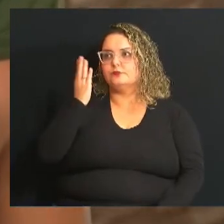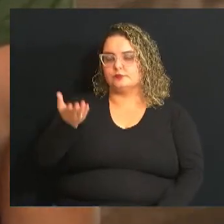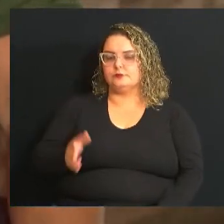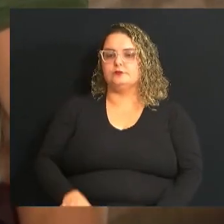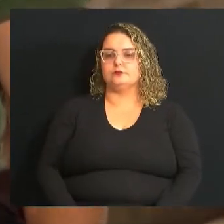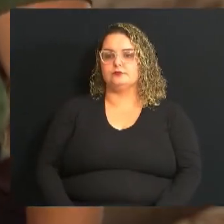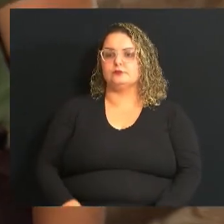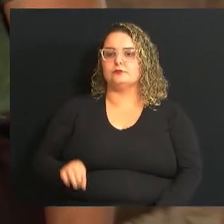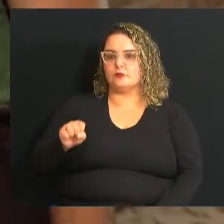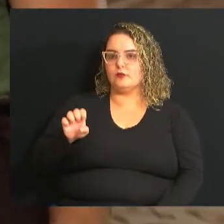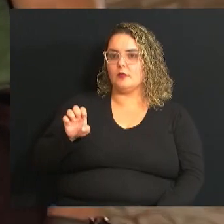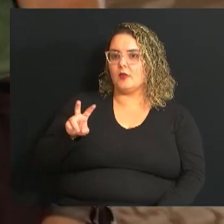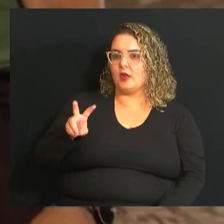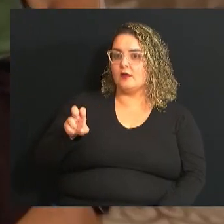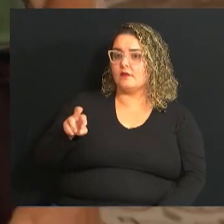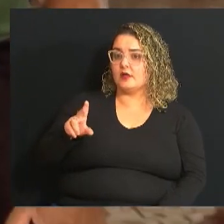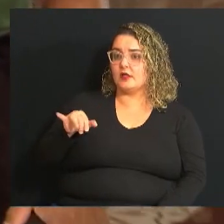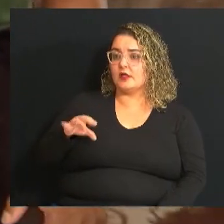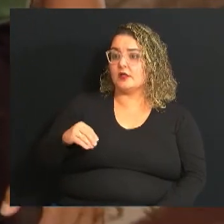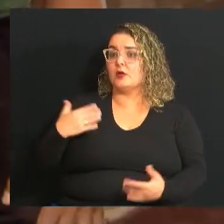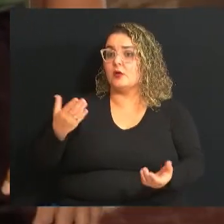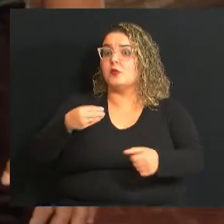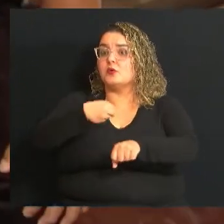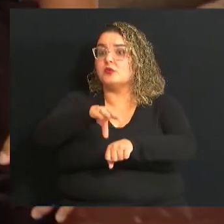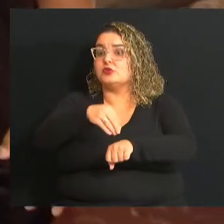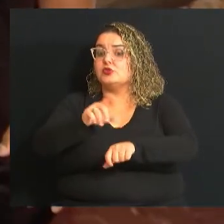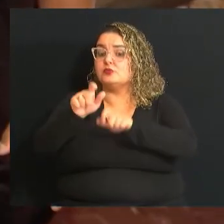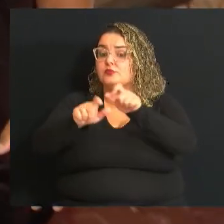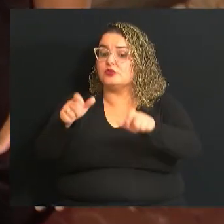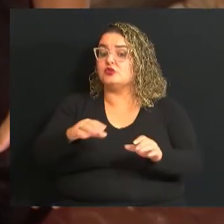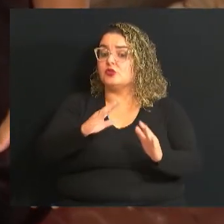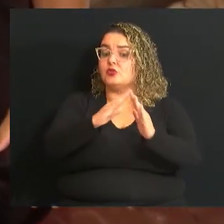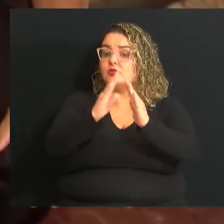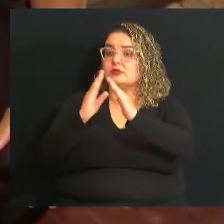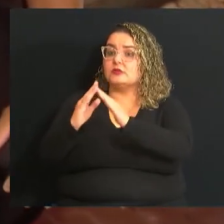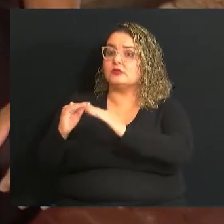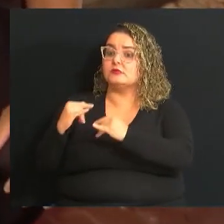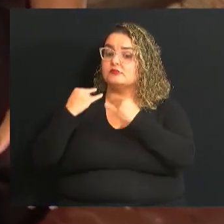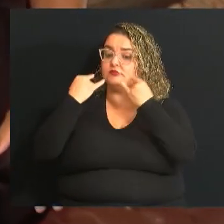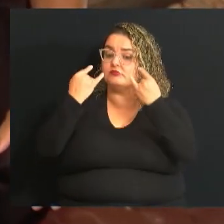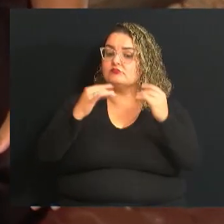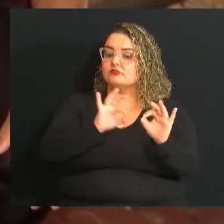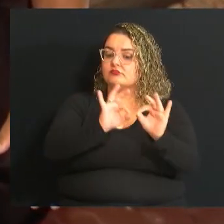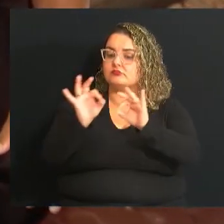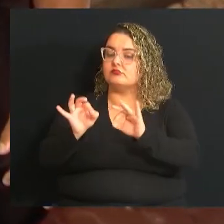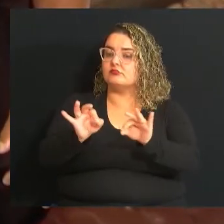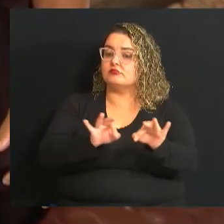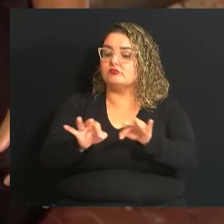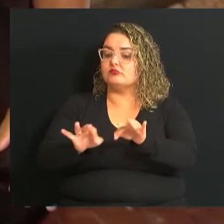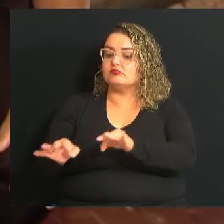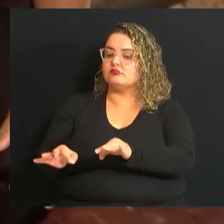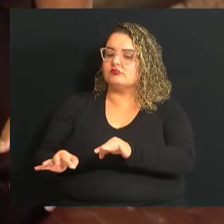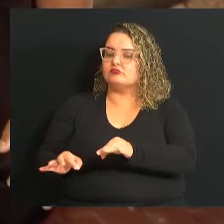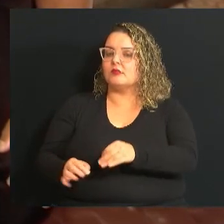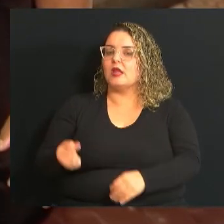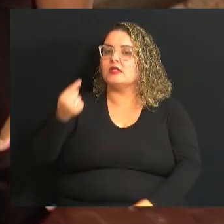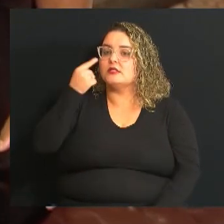uma passagem, por exemplo, de avião, tem os mesmos direitos? Mesma coisa. Mesma